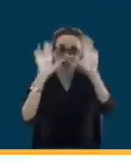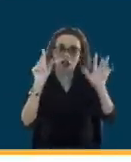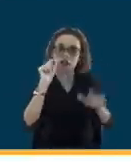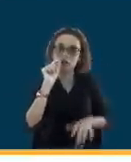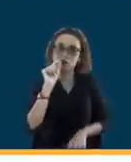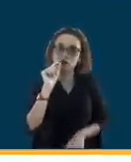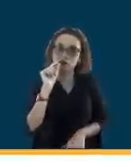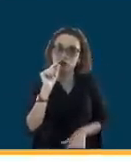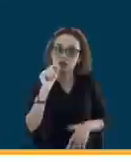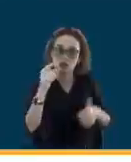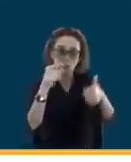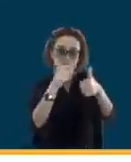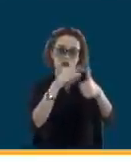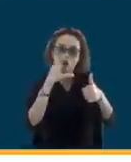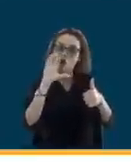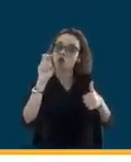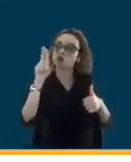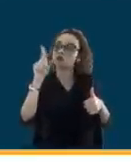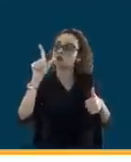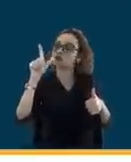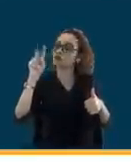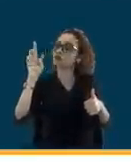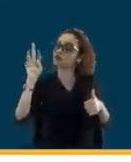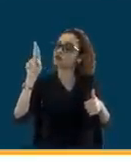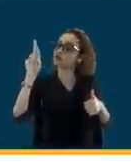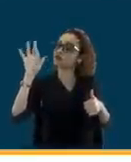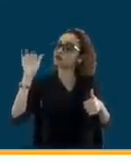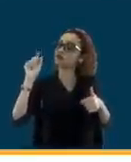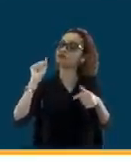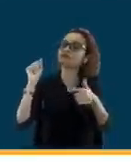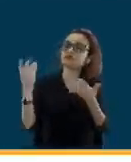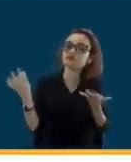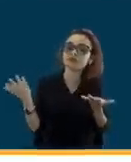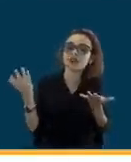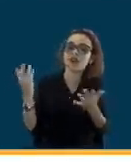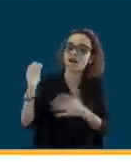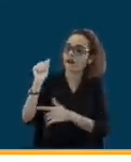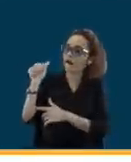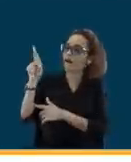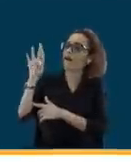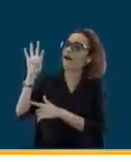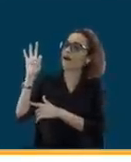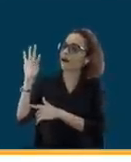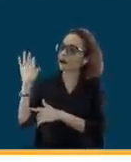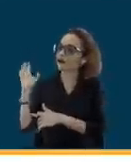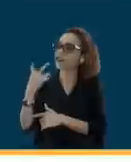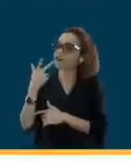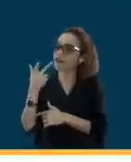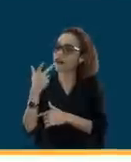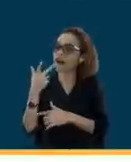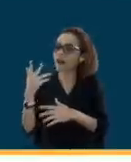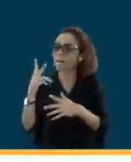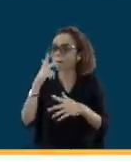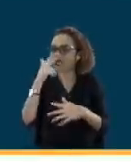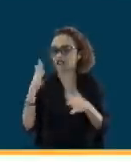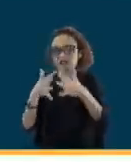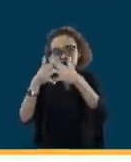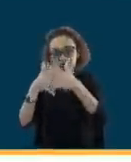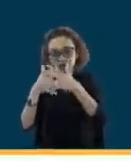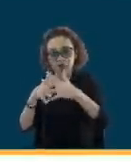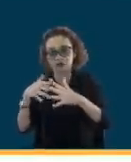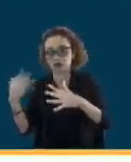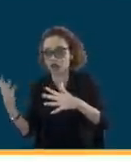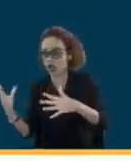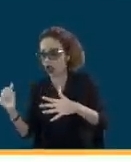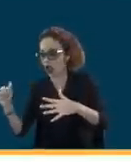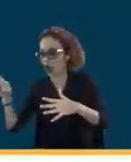da cultura, né? A gente fala de cultura, fala das artes, tem gente que confunde um pouco uma coisa com a outra, então acho que é importante a